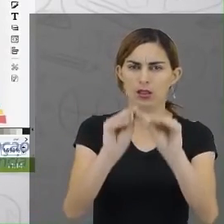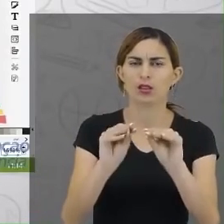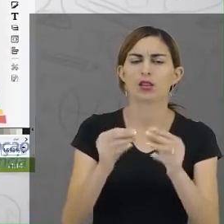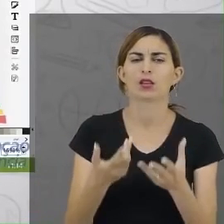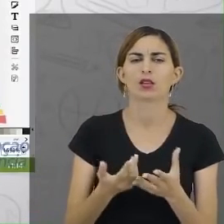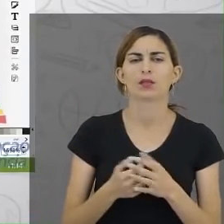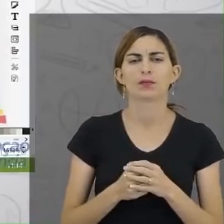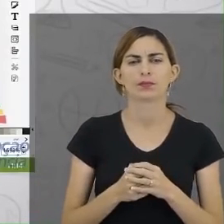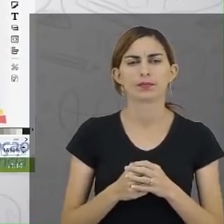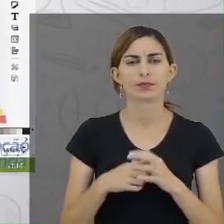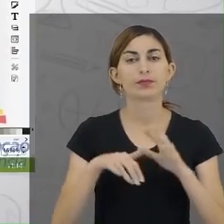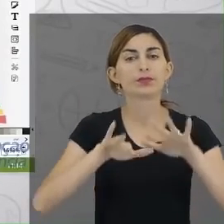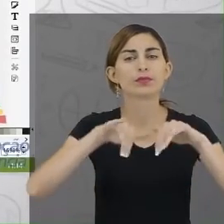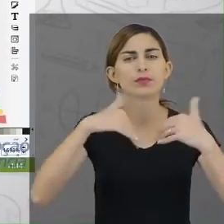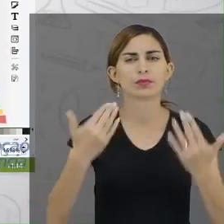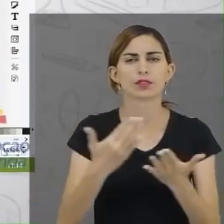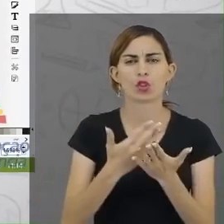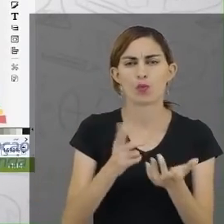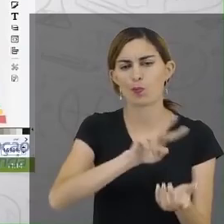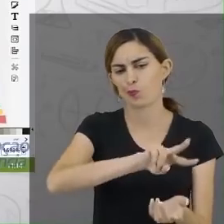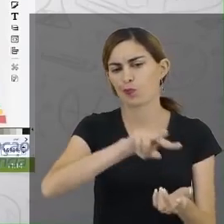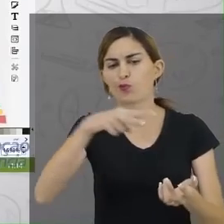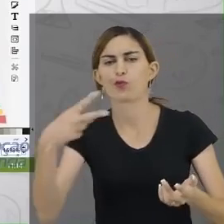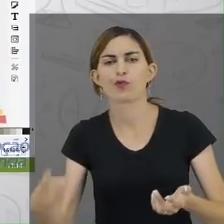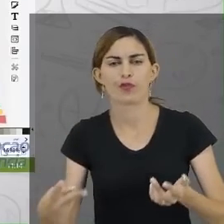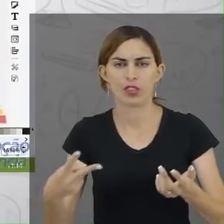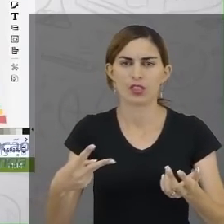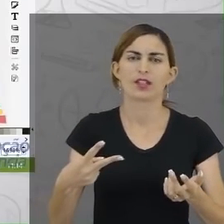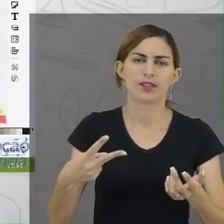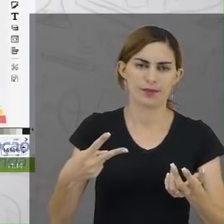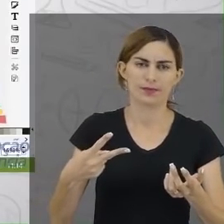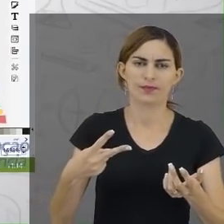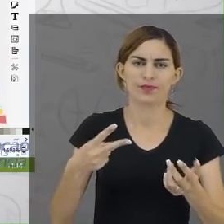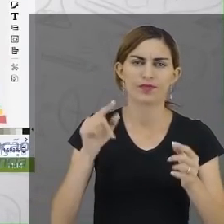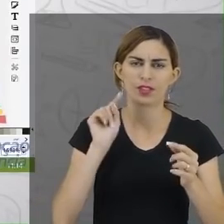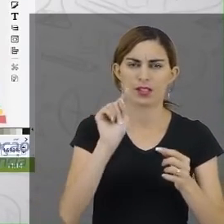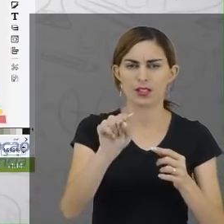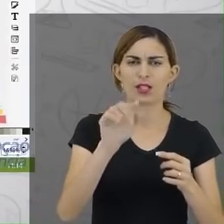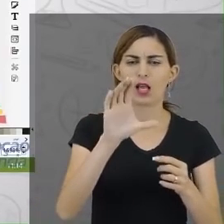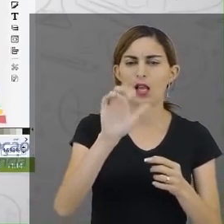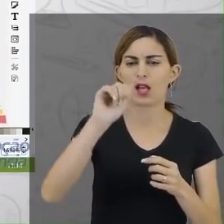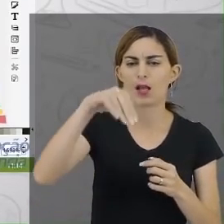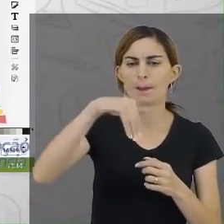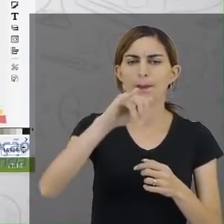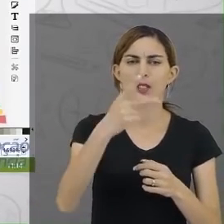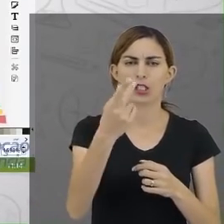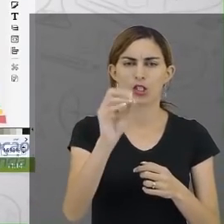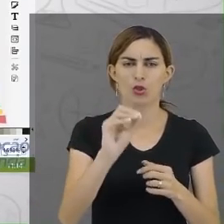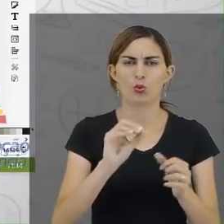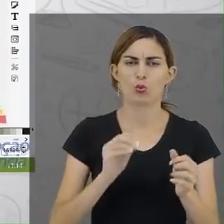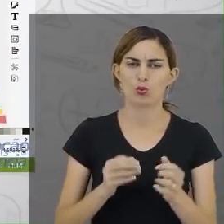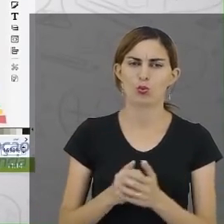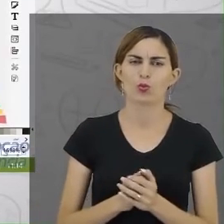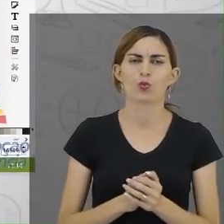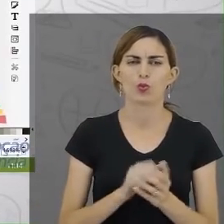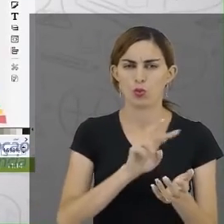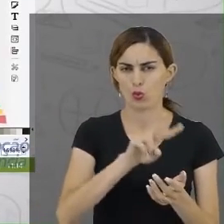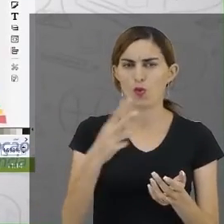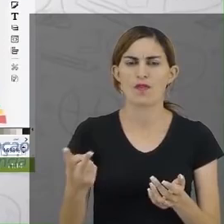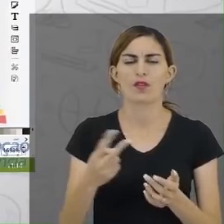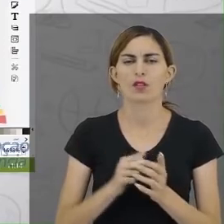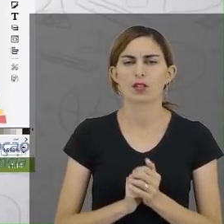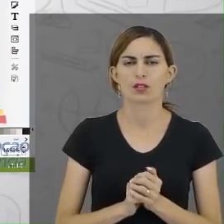mais especializadas. Então vamos converter em caminho, clicando no menu caminho, converter em